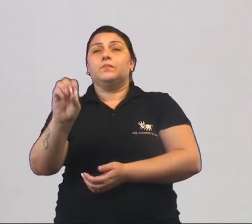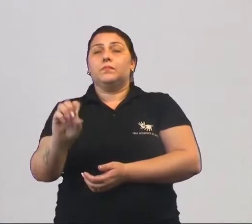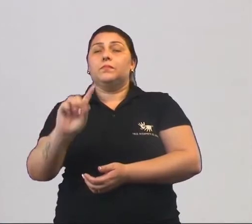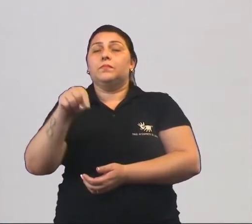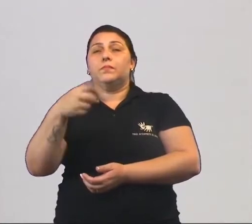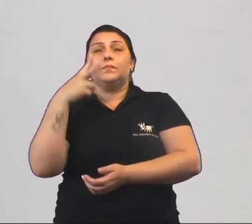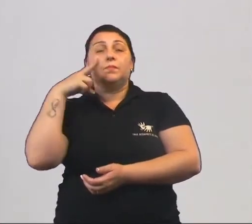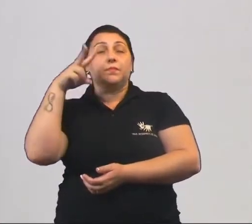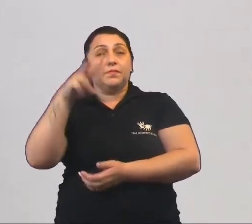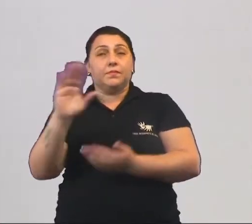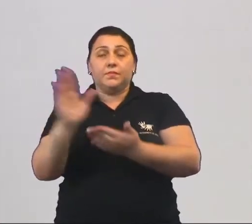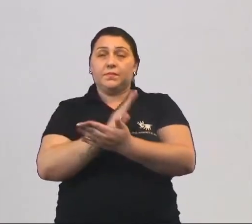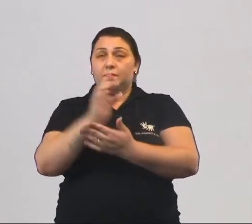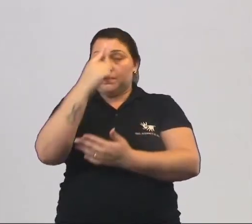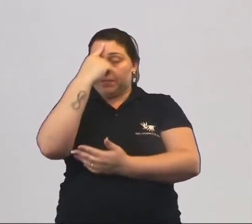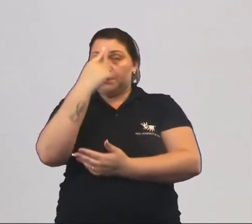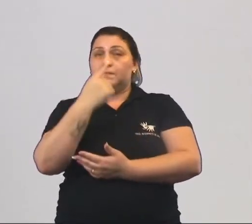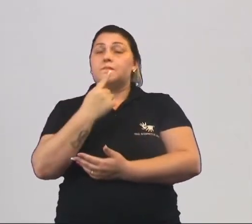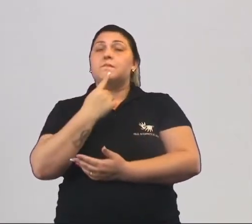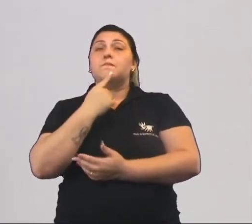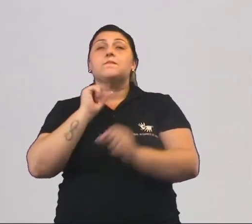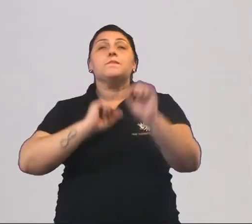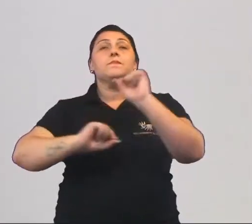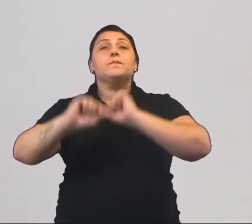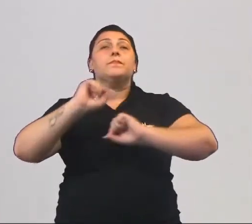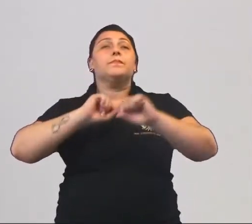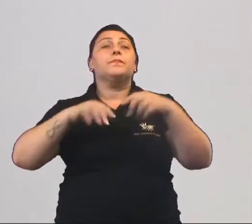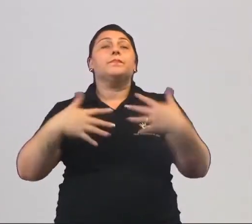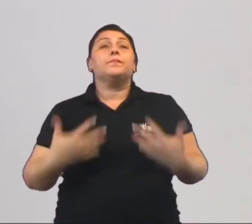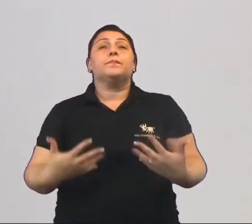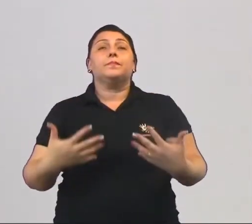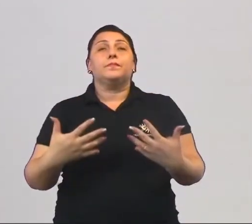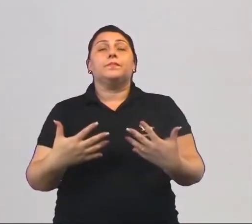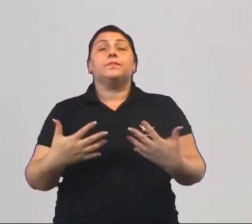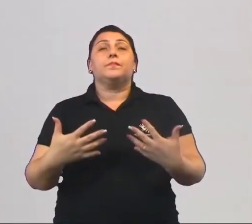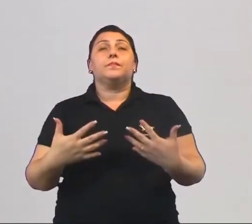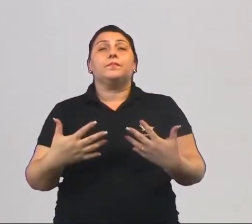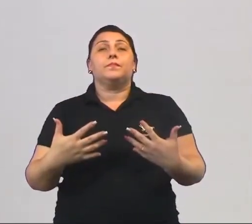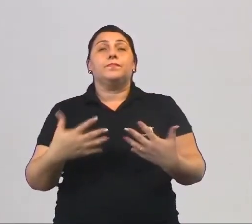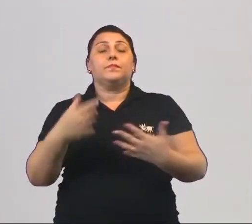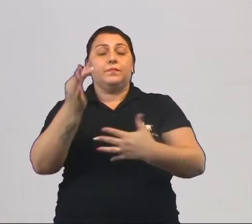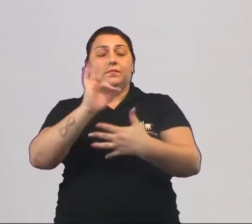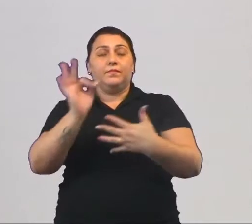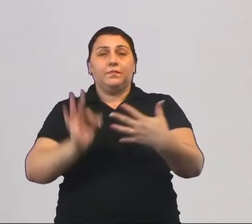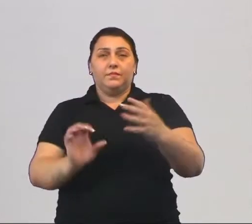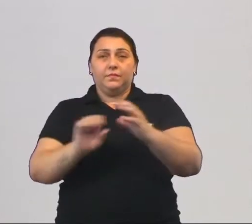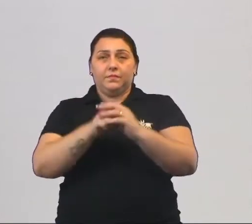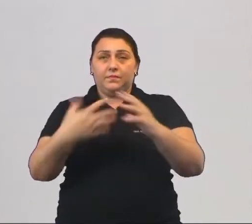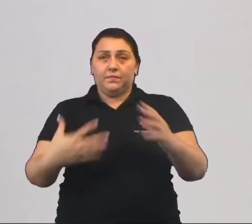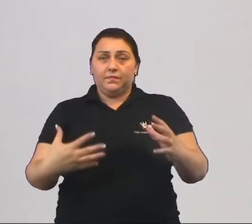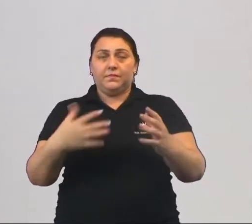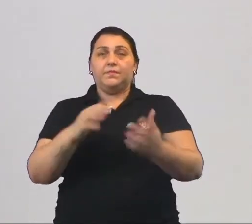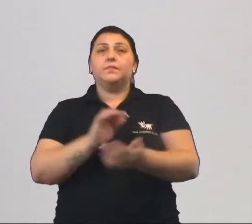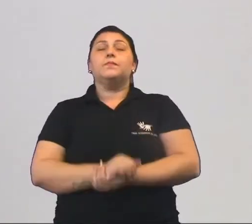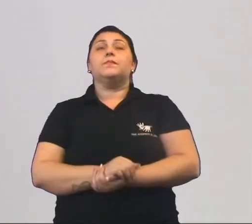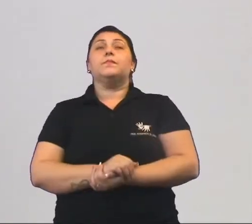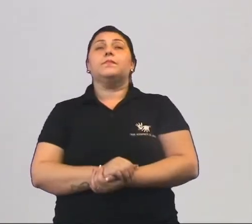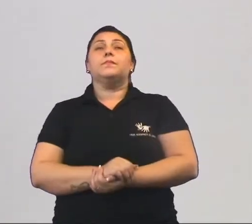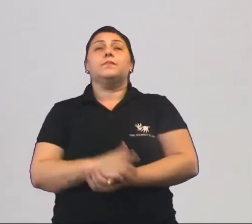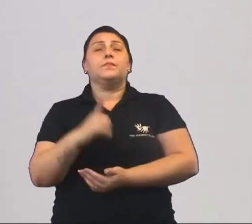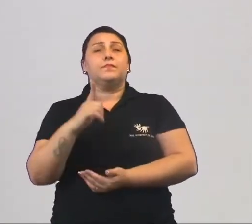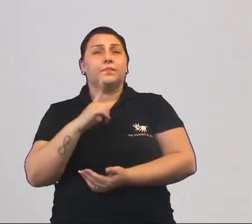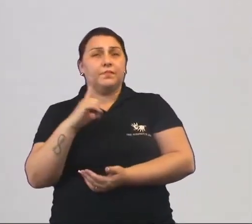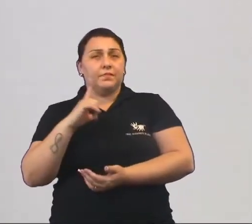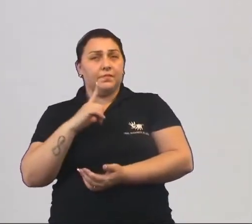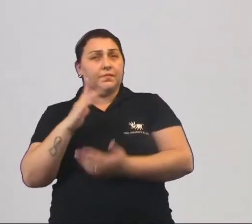vamos visualizar algumas imagens. O que será que compõe esse solo? Quais serão as suas características? Será que ele vai ter